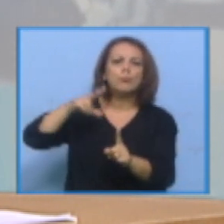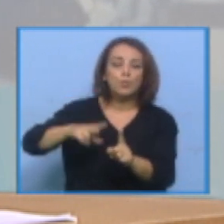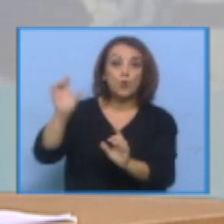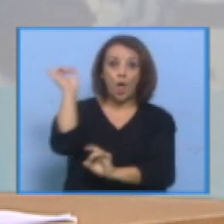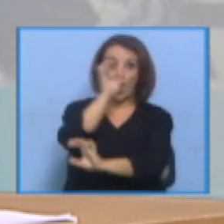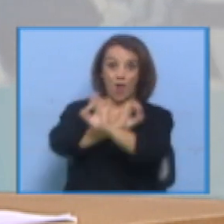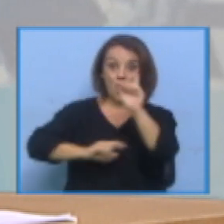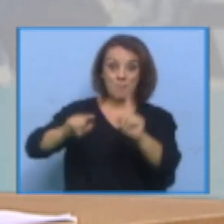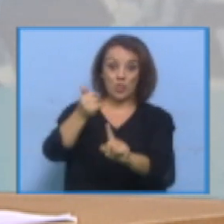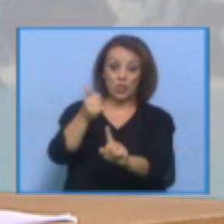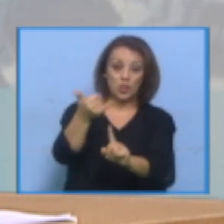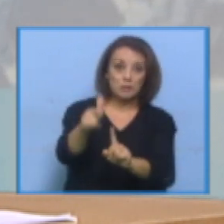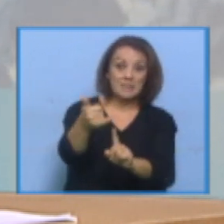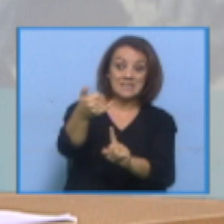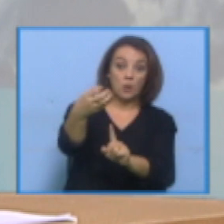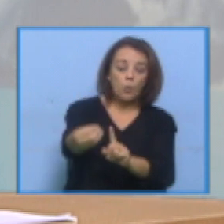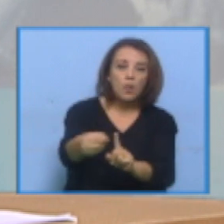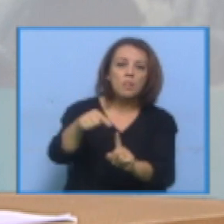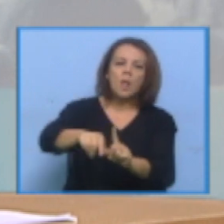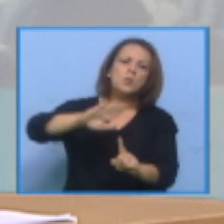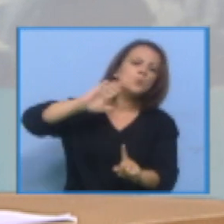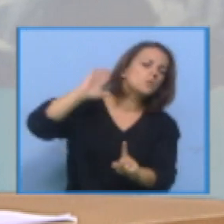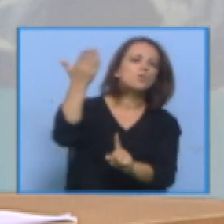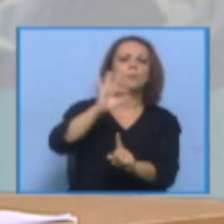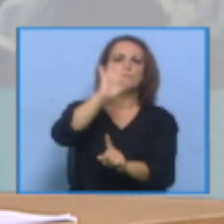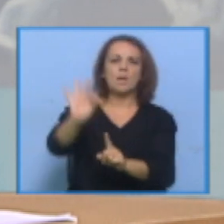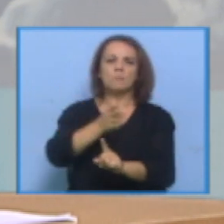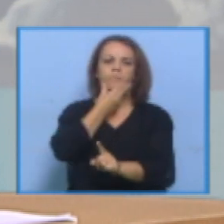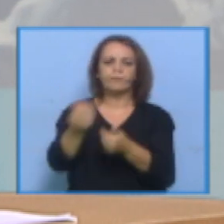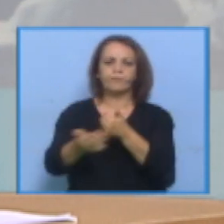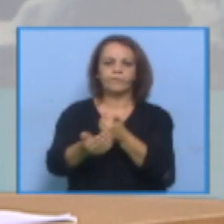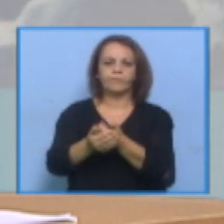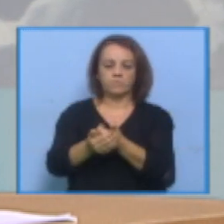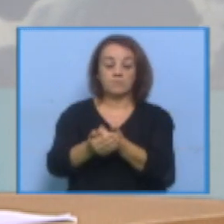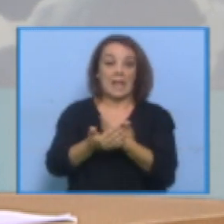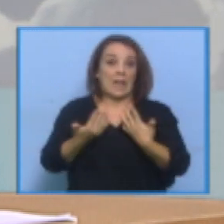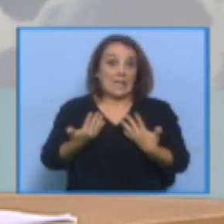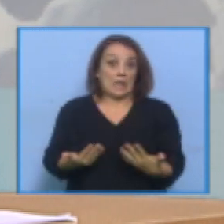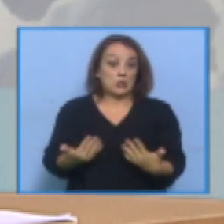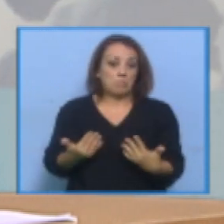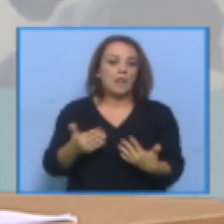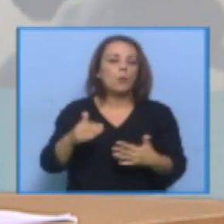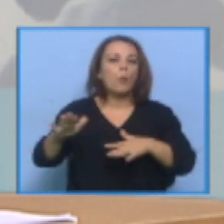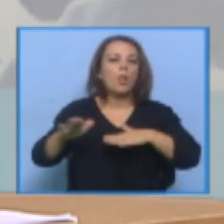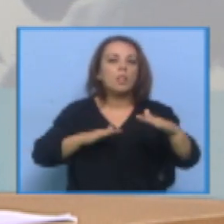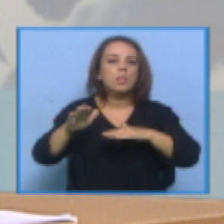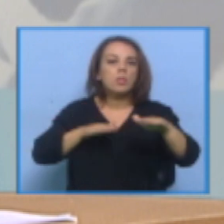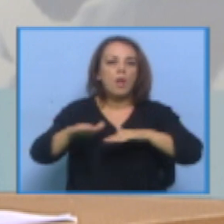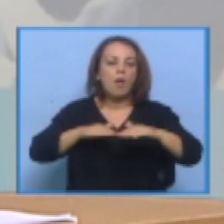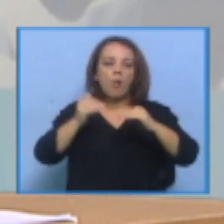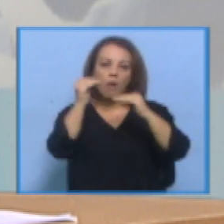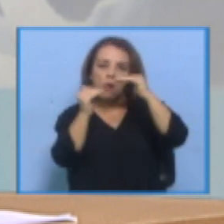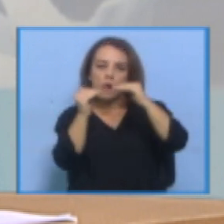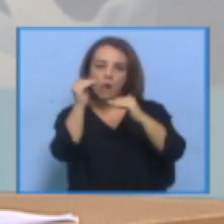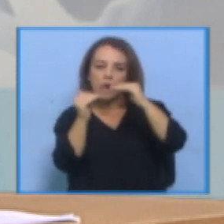a Europa, ou seja, até ultrapassará a Itália, que neste momento, digamos, que nos acompanha de muito perto e,